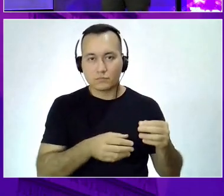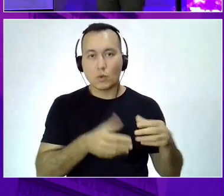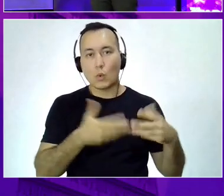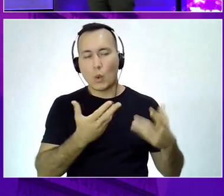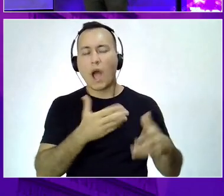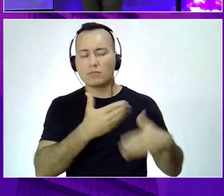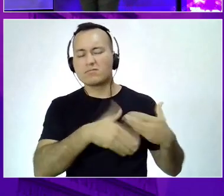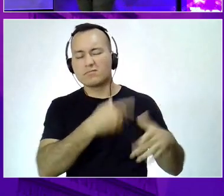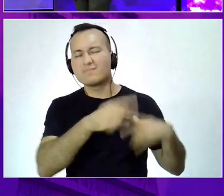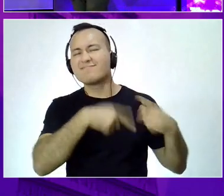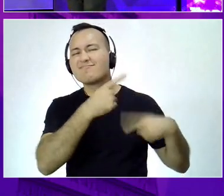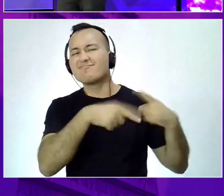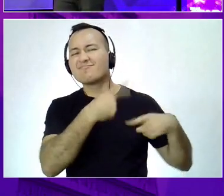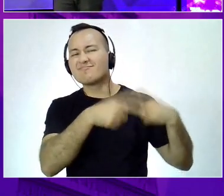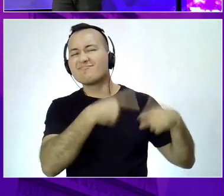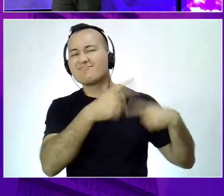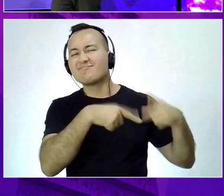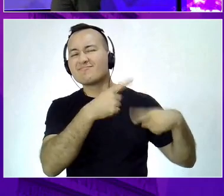depois no projeto.